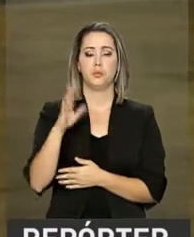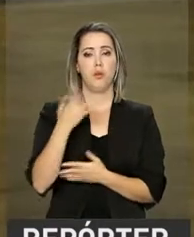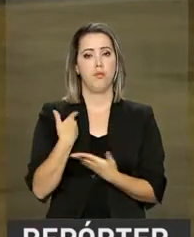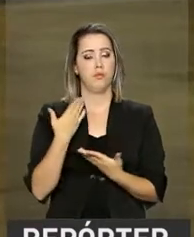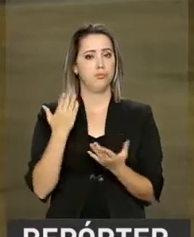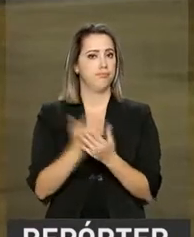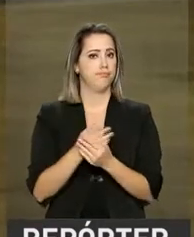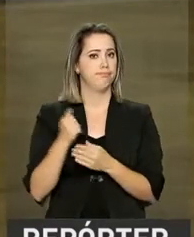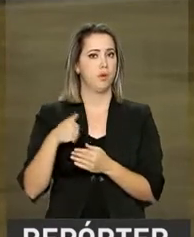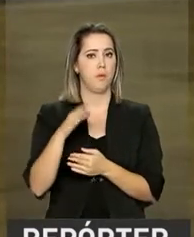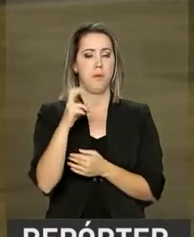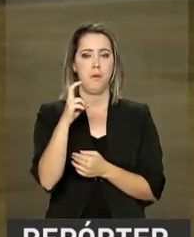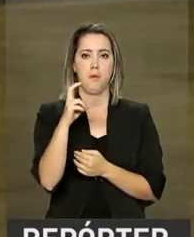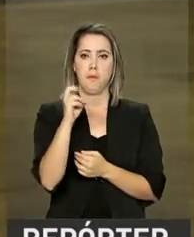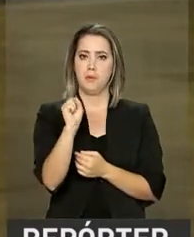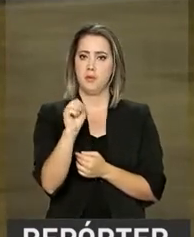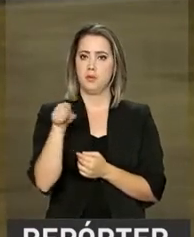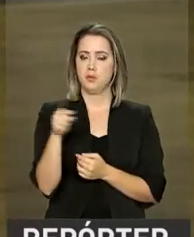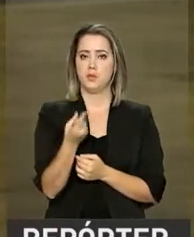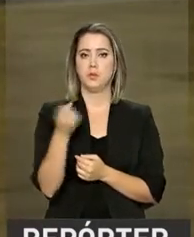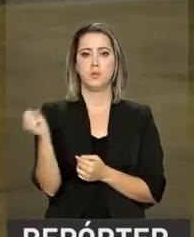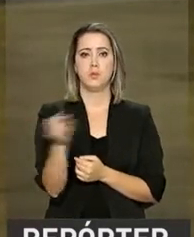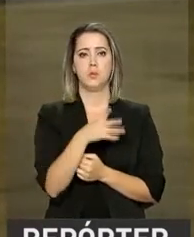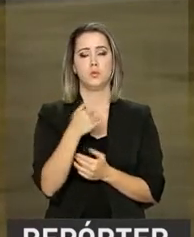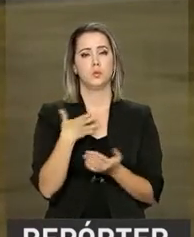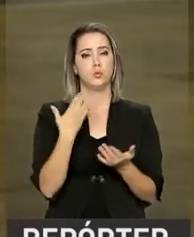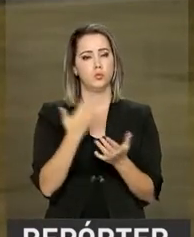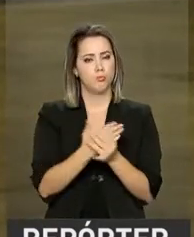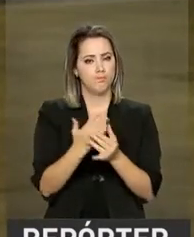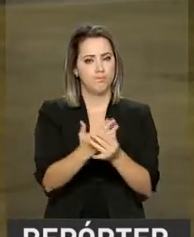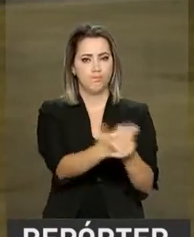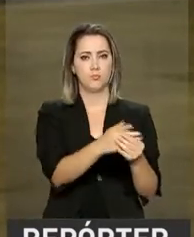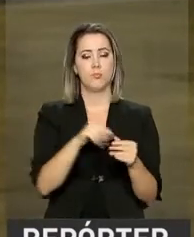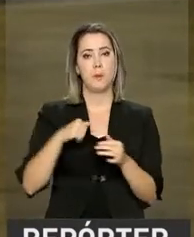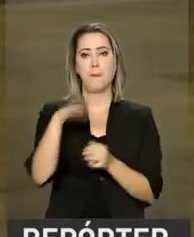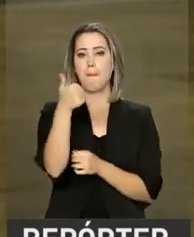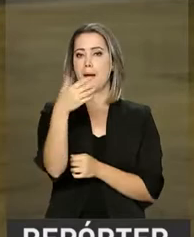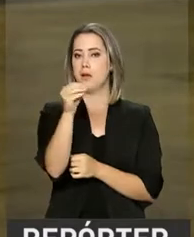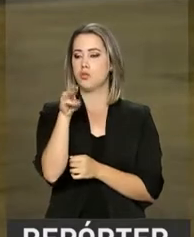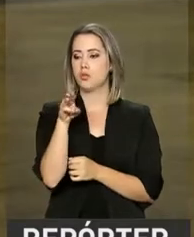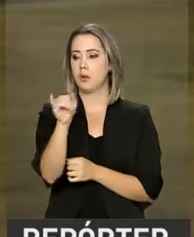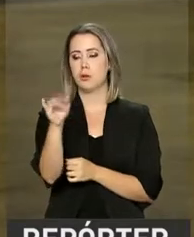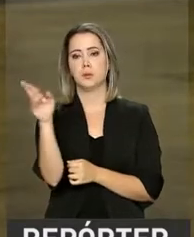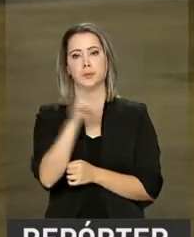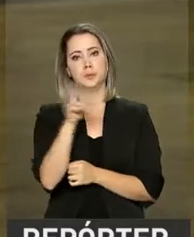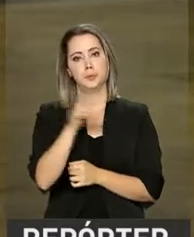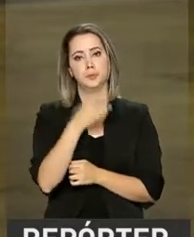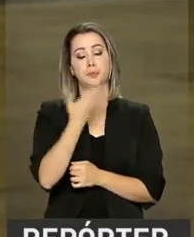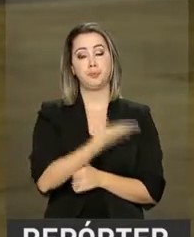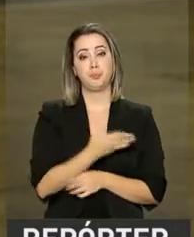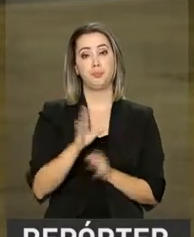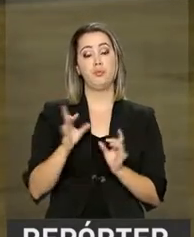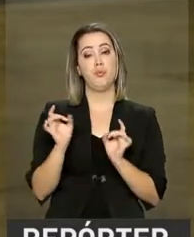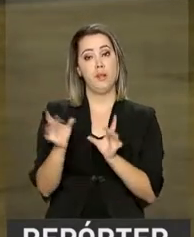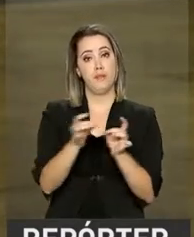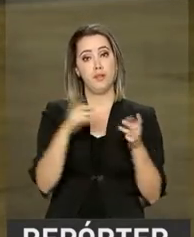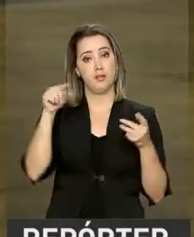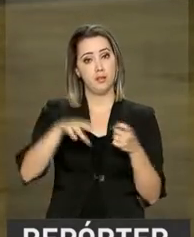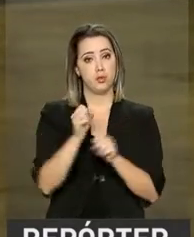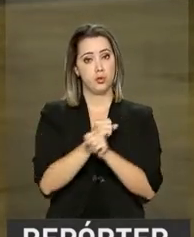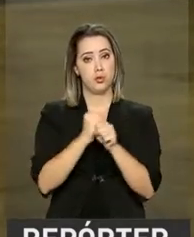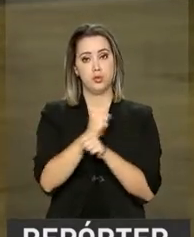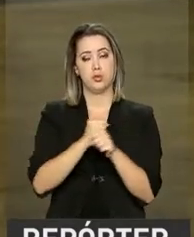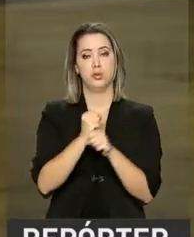encaminhados 58 mil negócios movimentando mais de 10 bilhões de reais o verão este ano vai